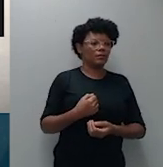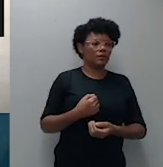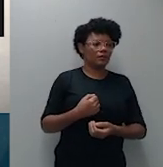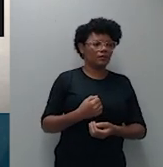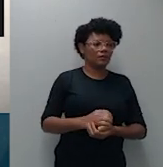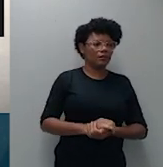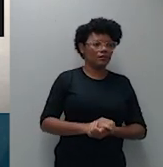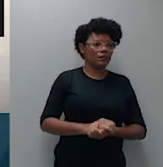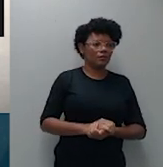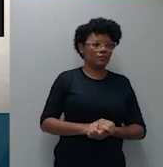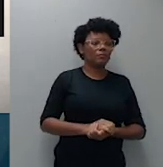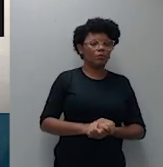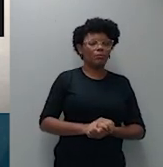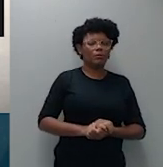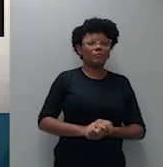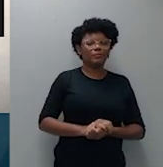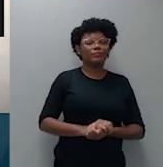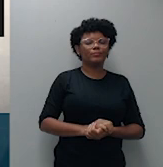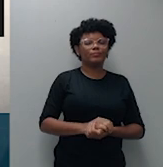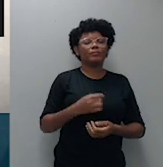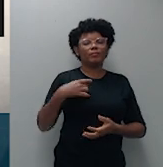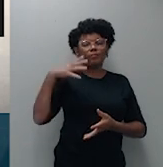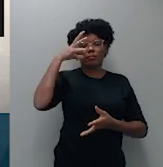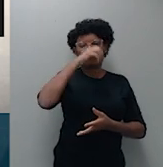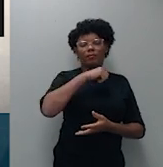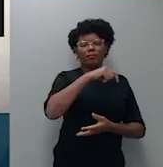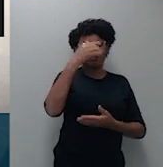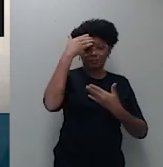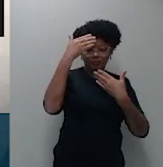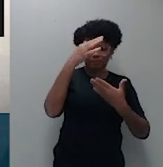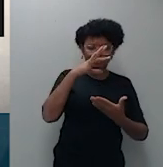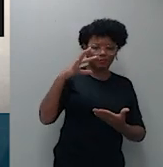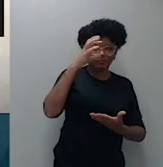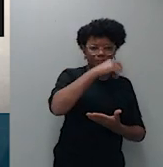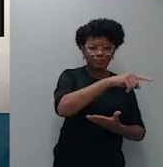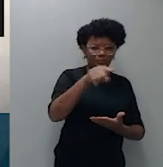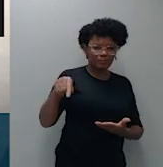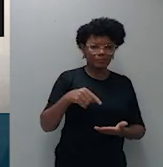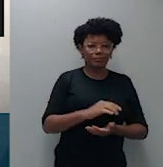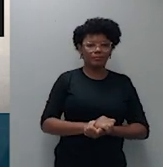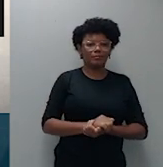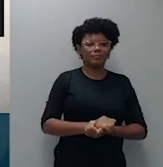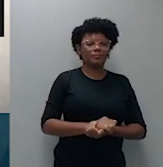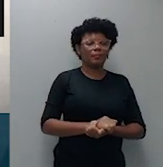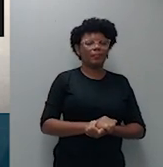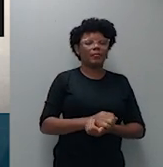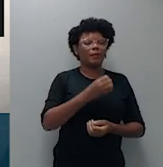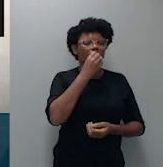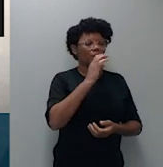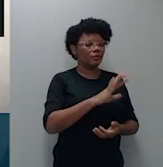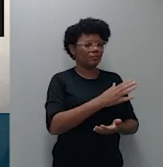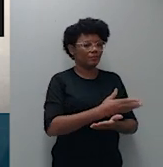agradeço a sua presença e agradeço a compreensão dos colégios Boa tarde